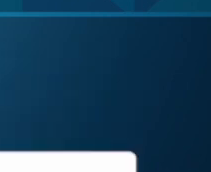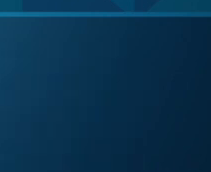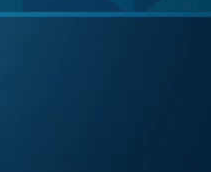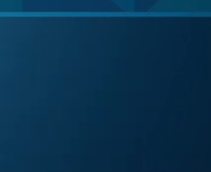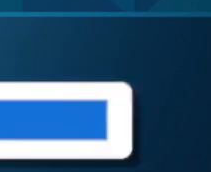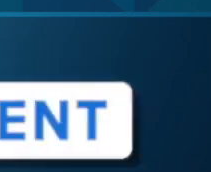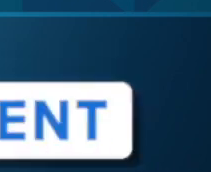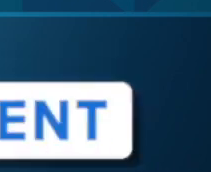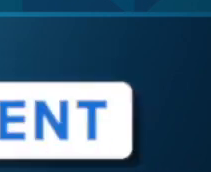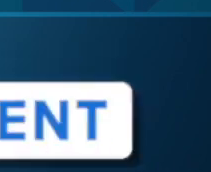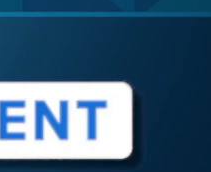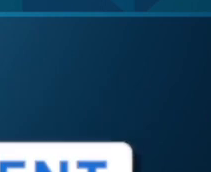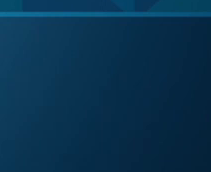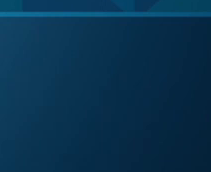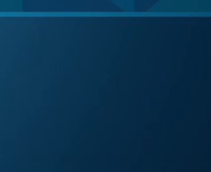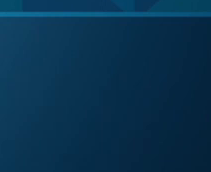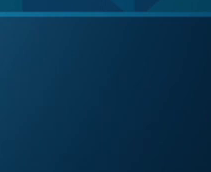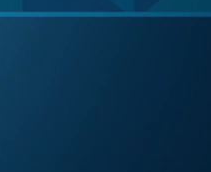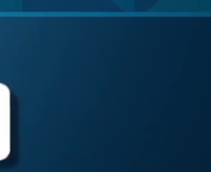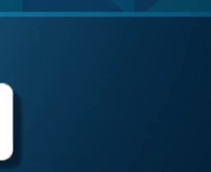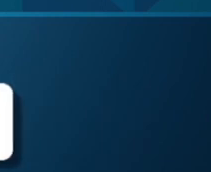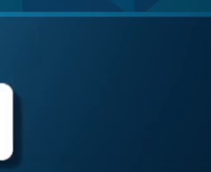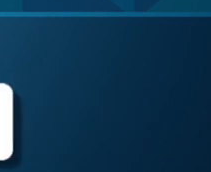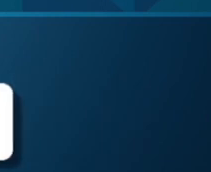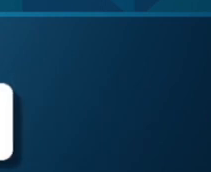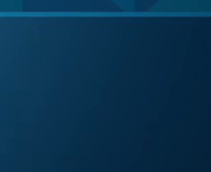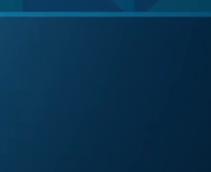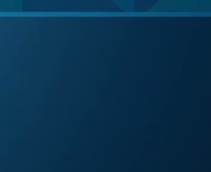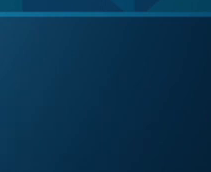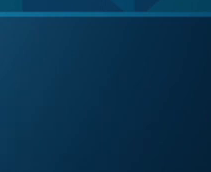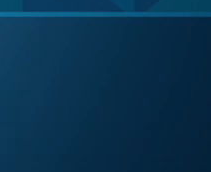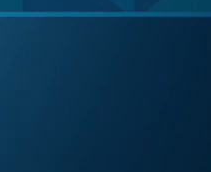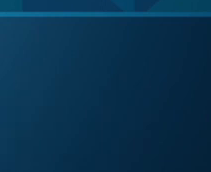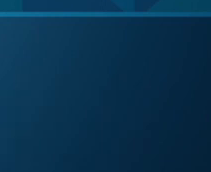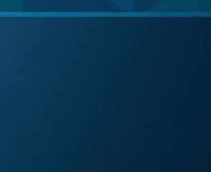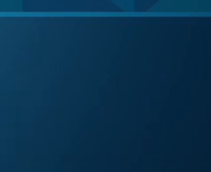notificação. Fo comentário, no fahitutang, ba media social, Siraseluk.